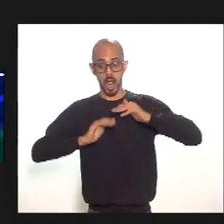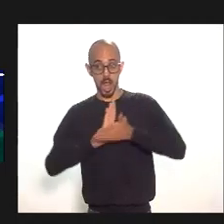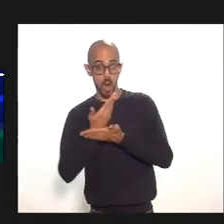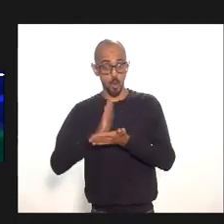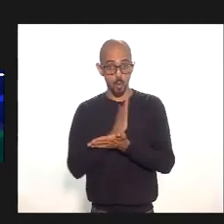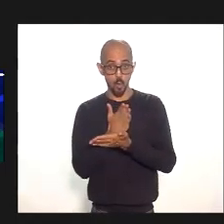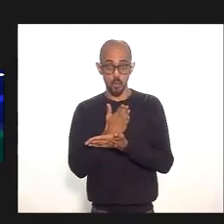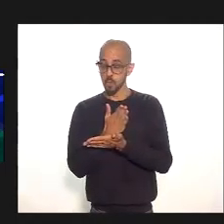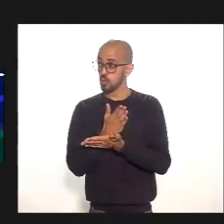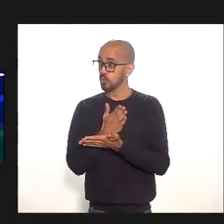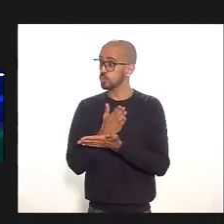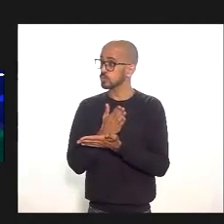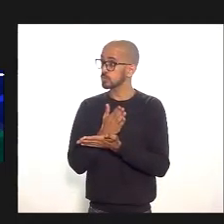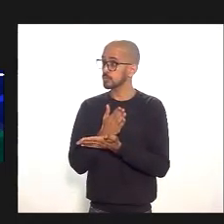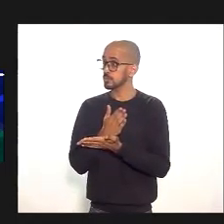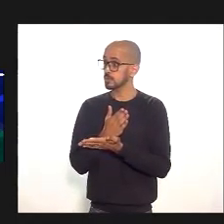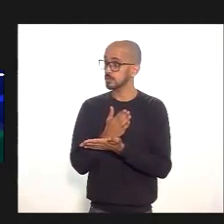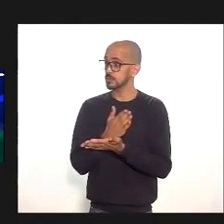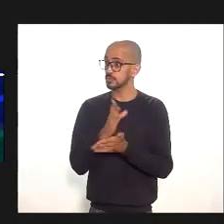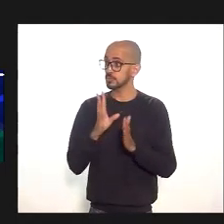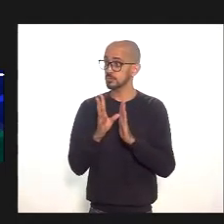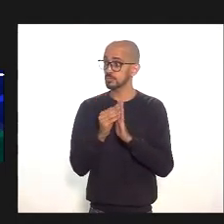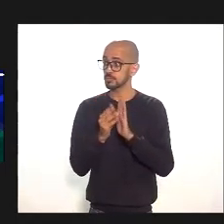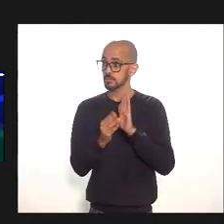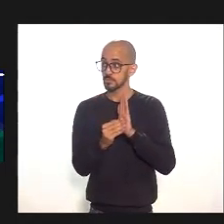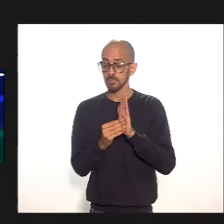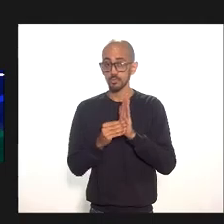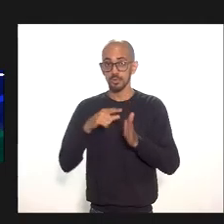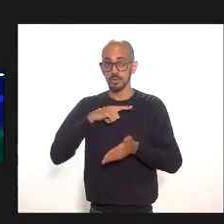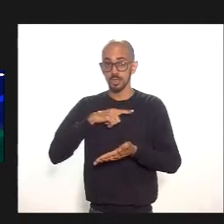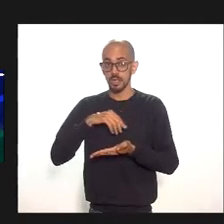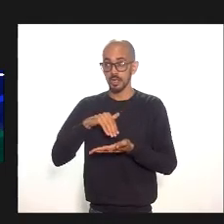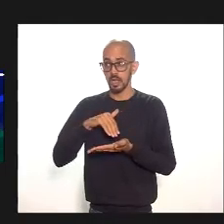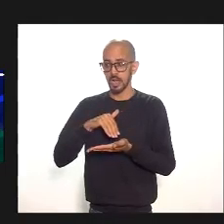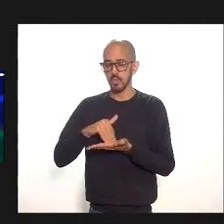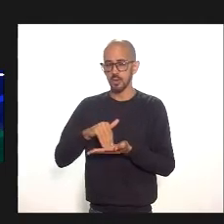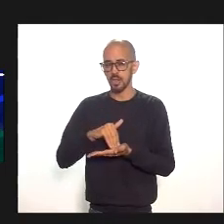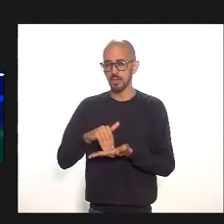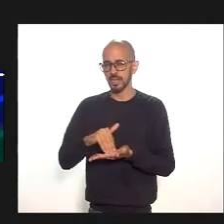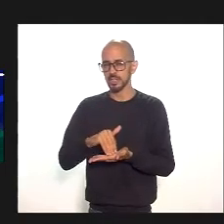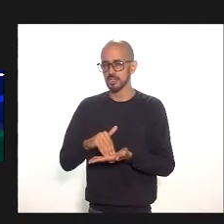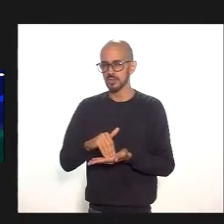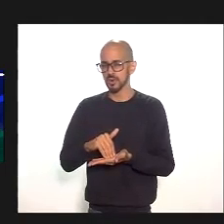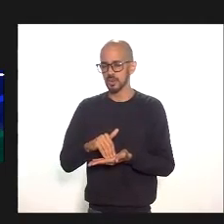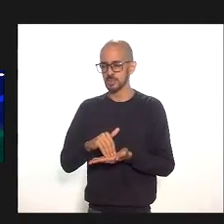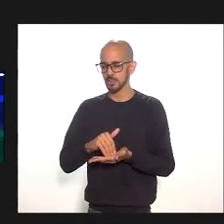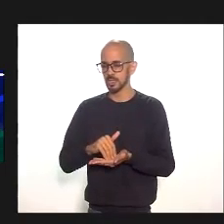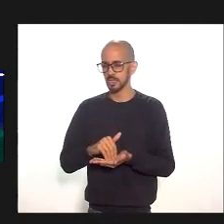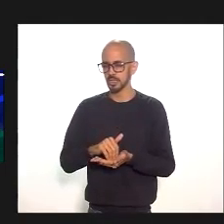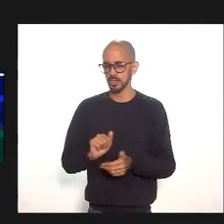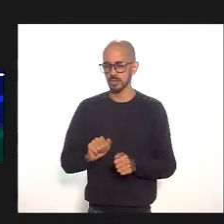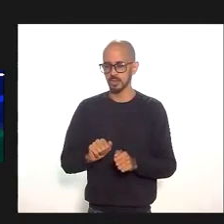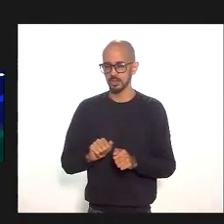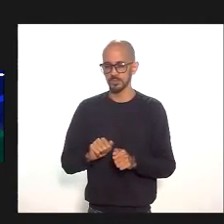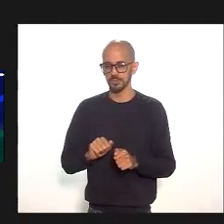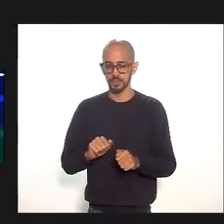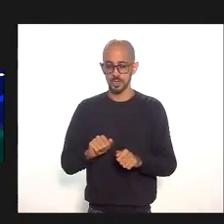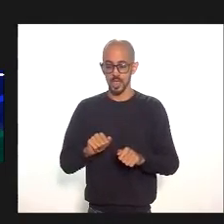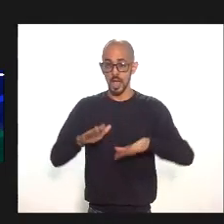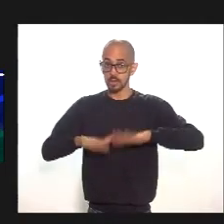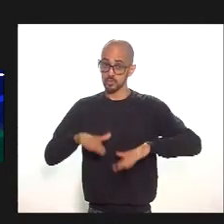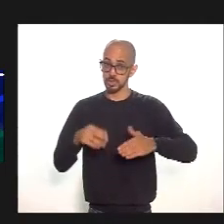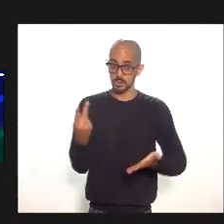um norte da própria secretaria, quem cuida daquela matéria. Agora, nós precisamos entender também que, muitas